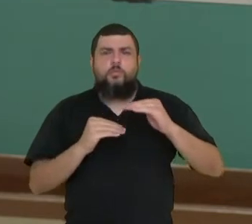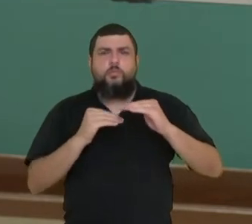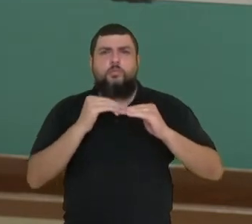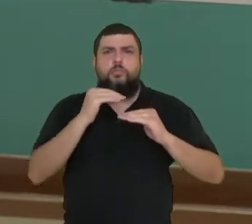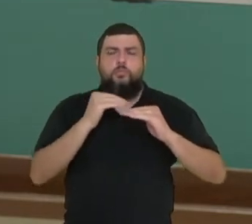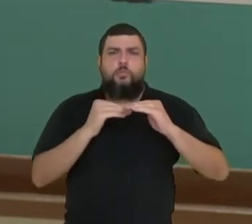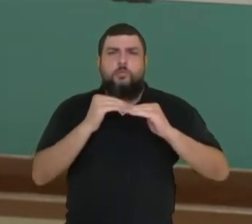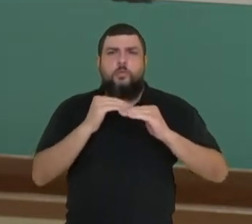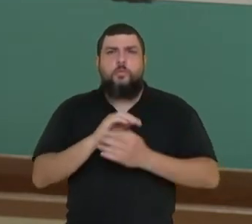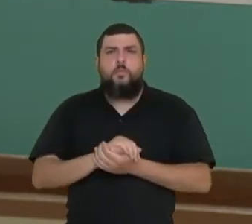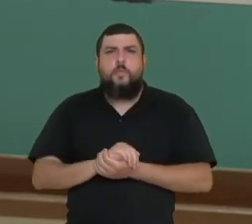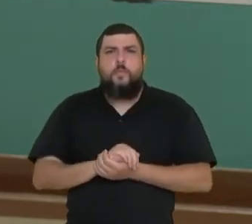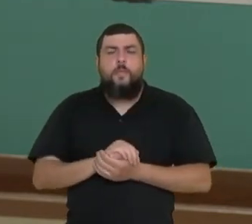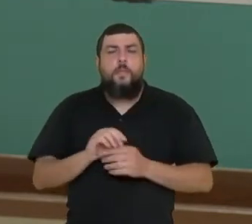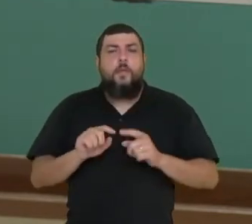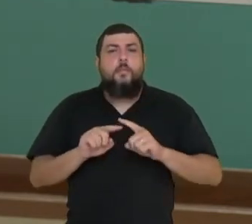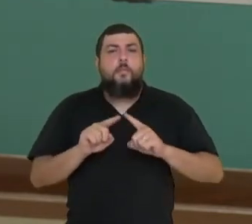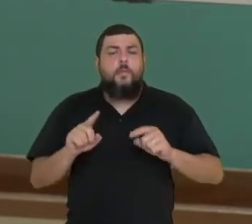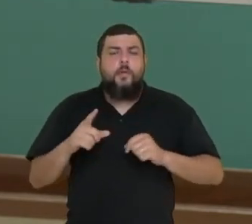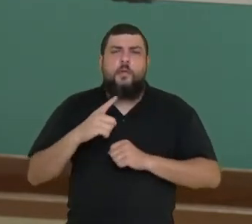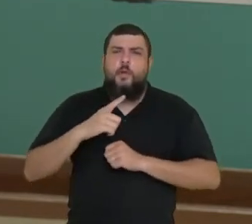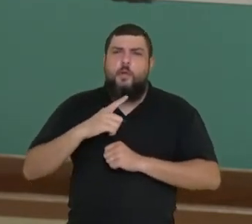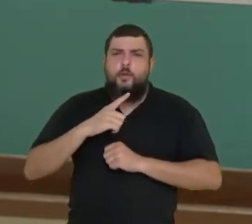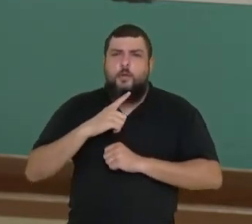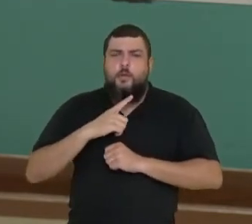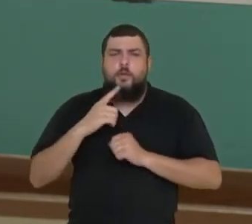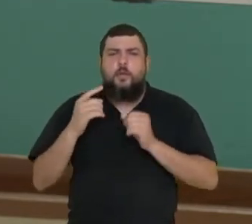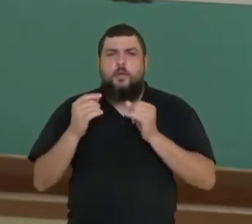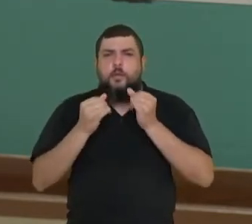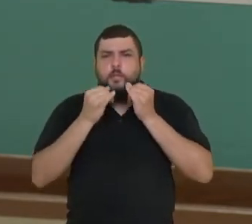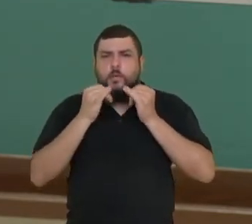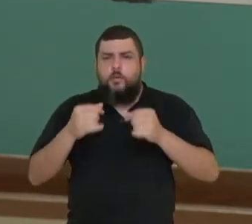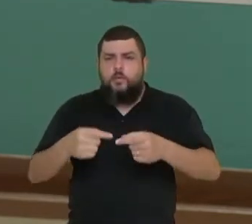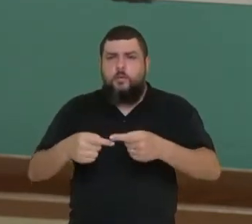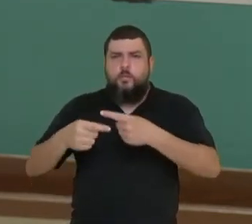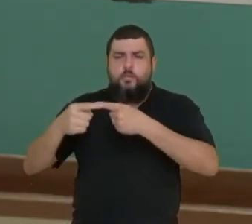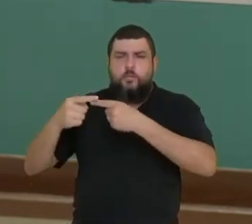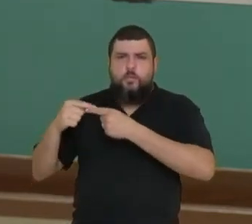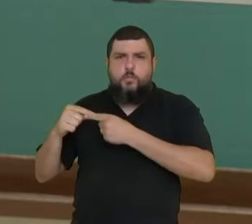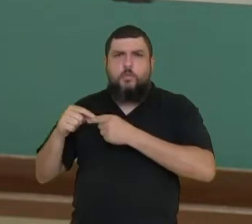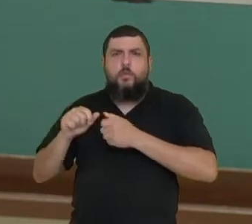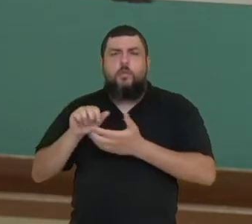partes. Mas eu tenho as energias oriundas de forças